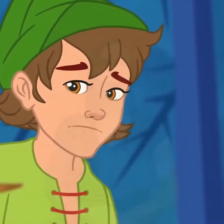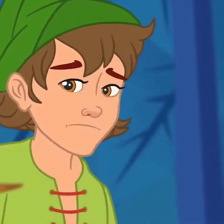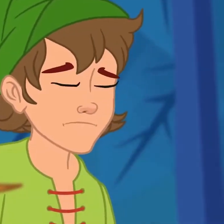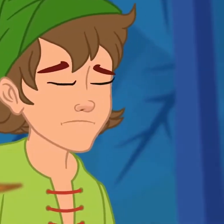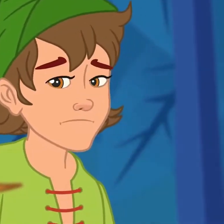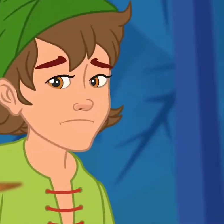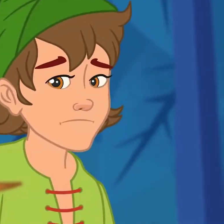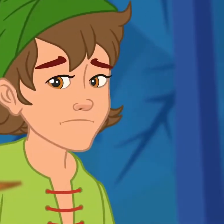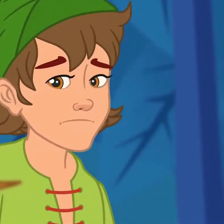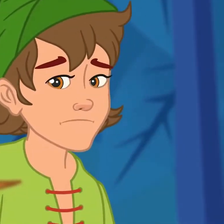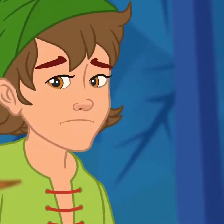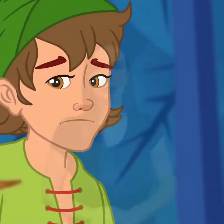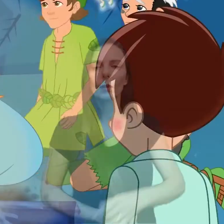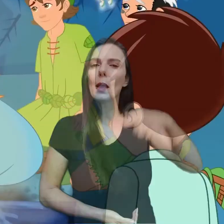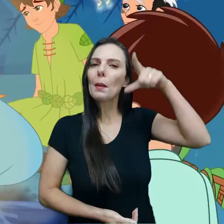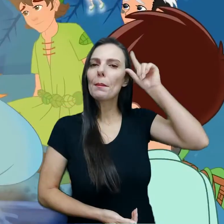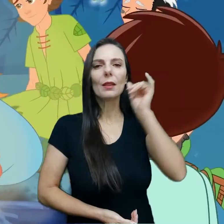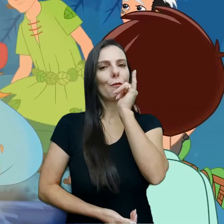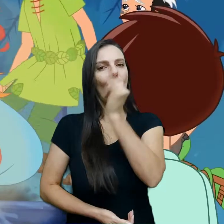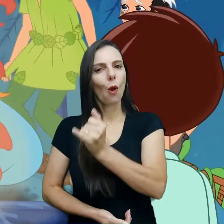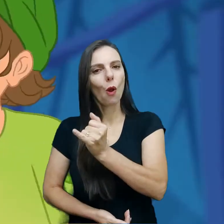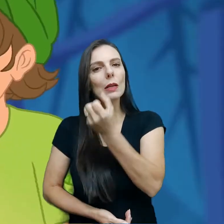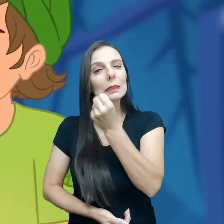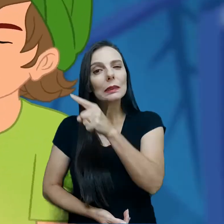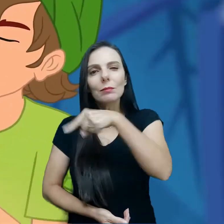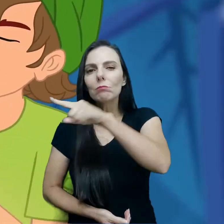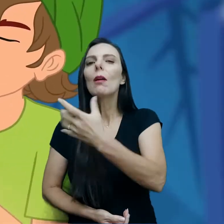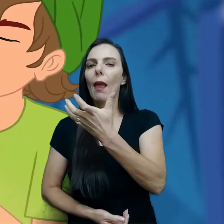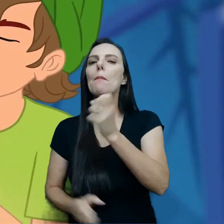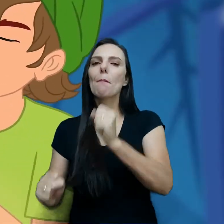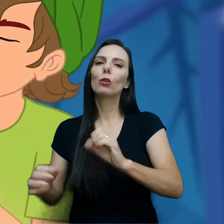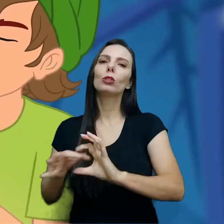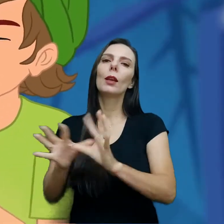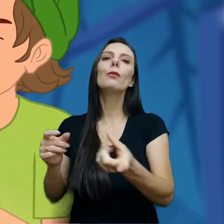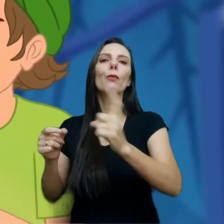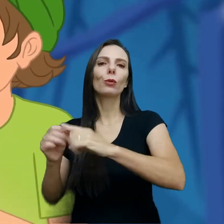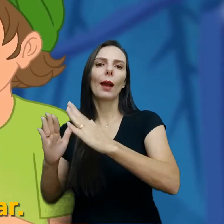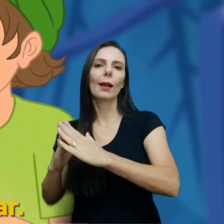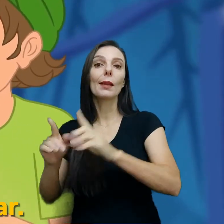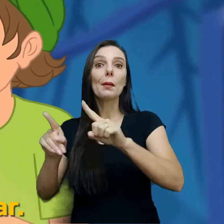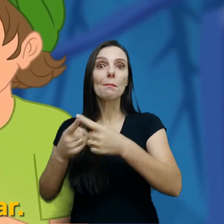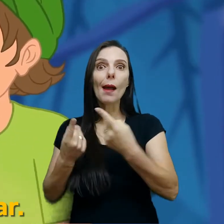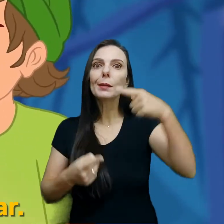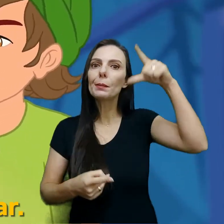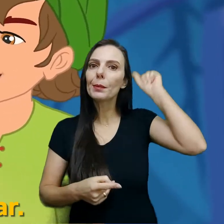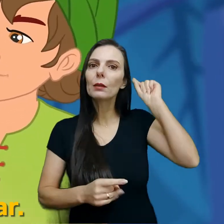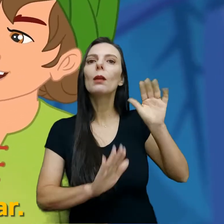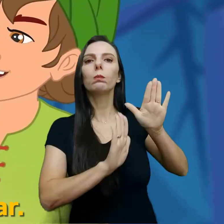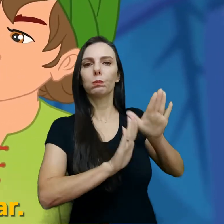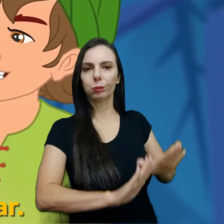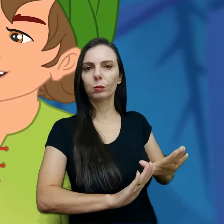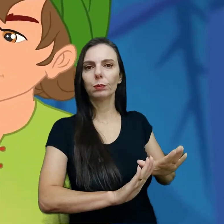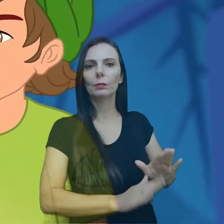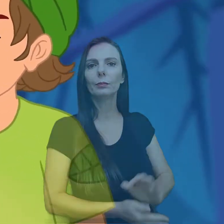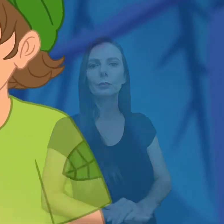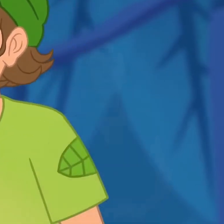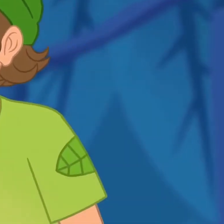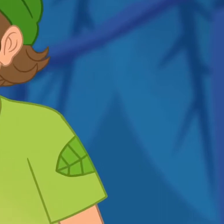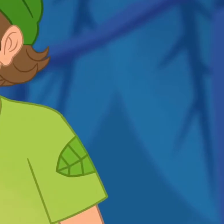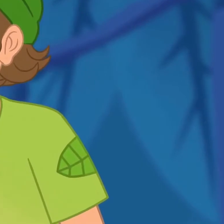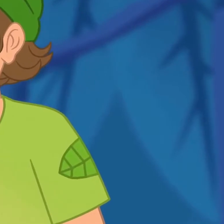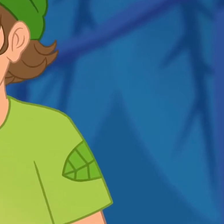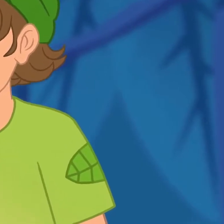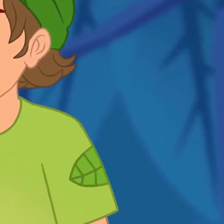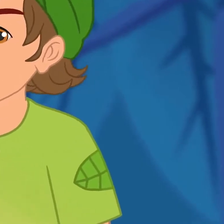casa. E disse a eles que, se quisessem, poderiam ir embora, mas que ele gostaria de ficar.